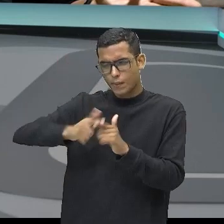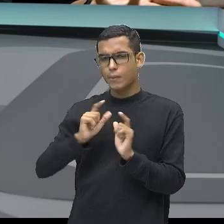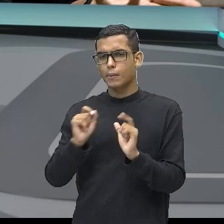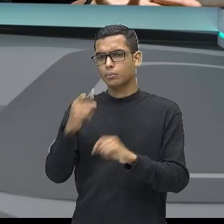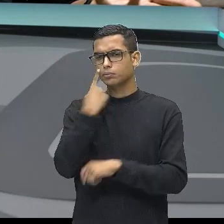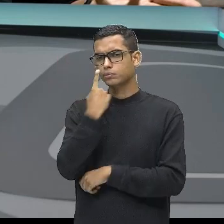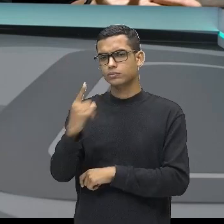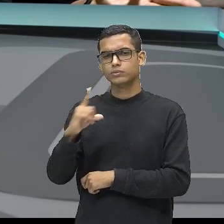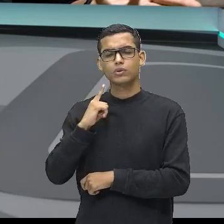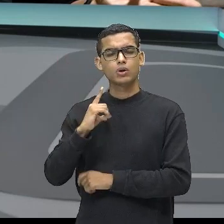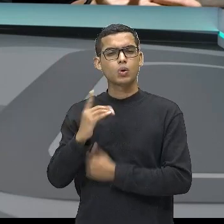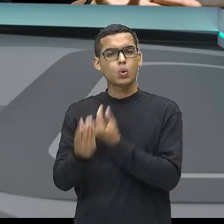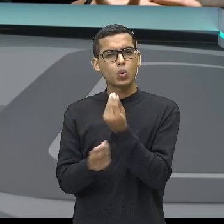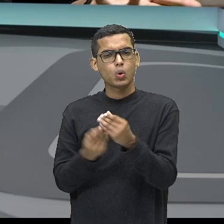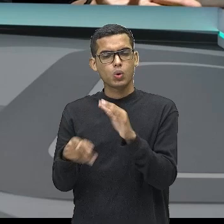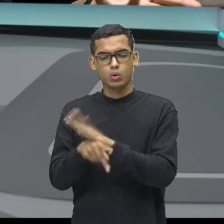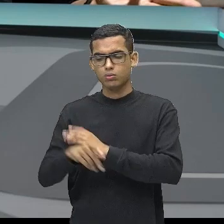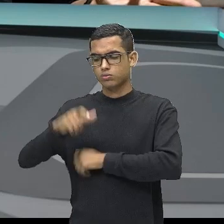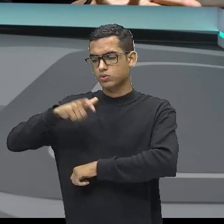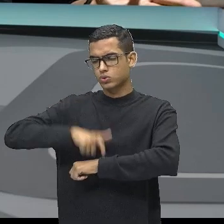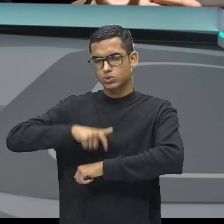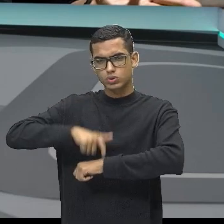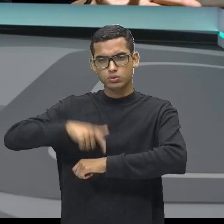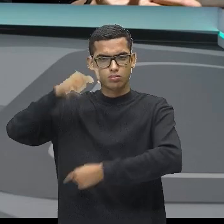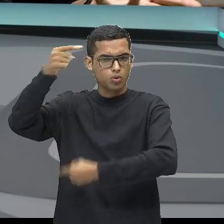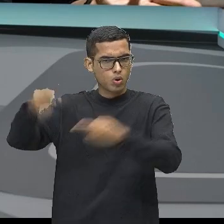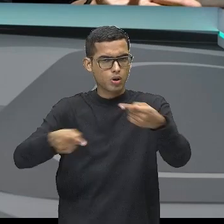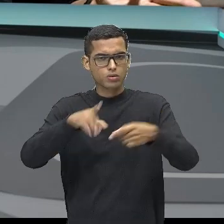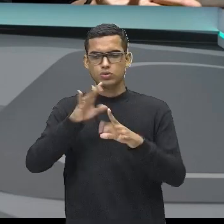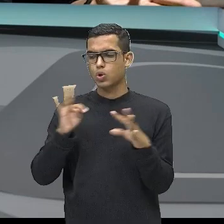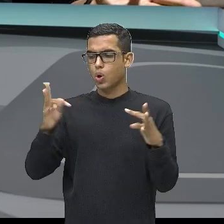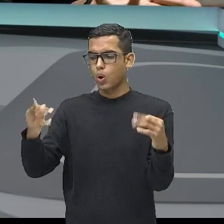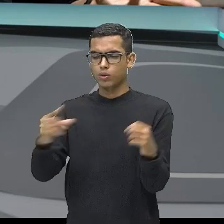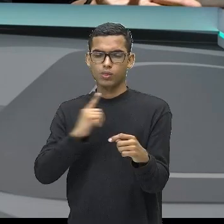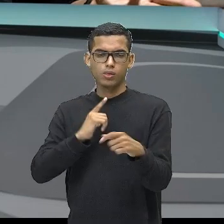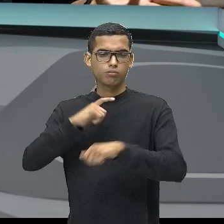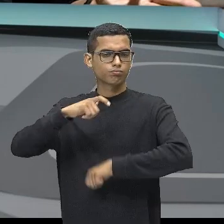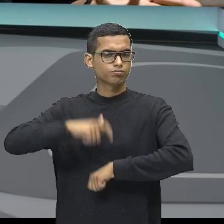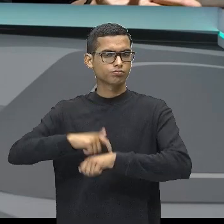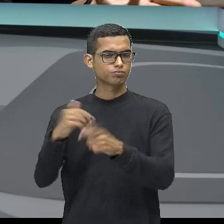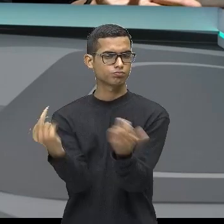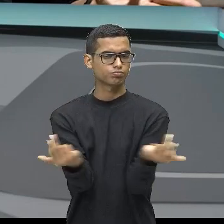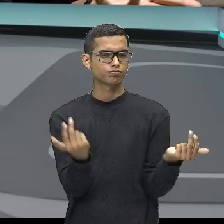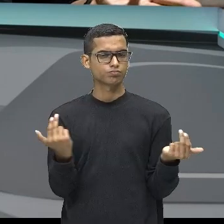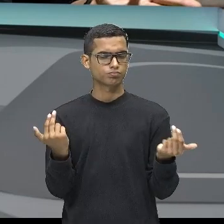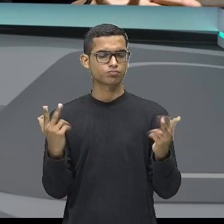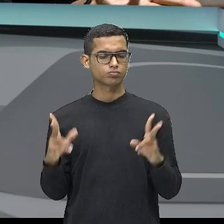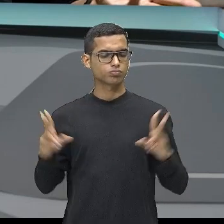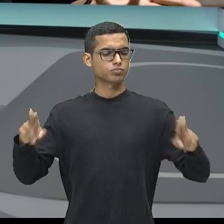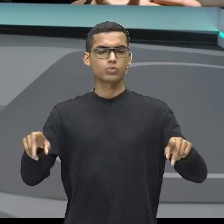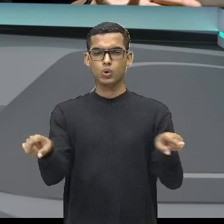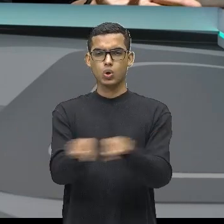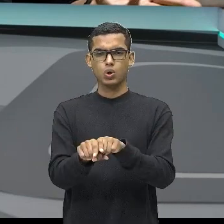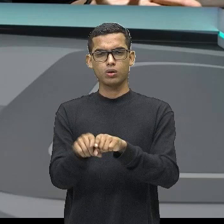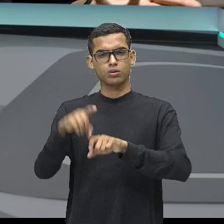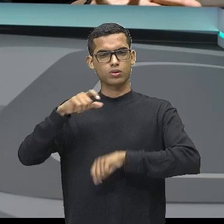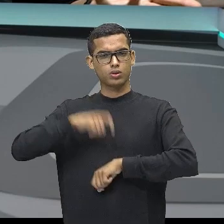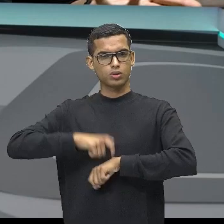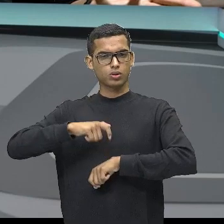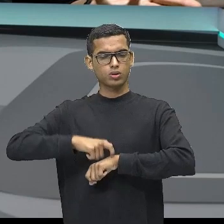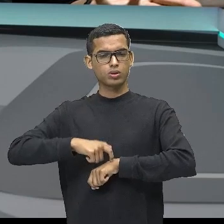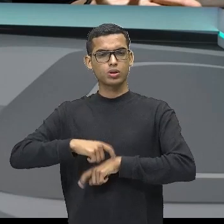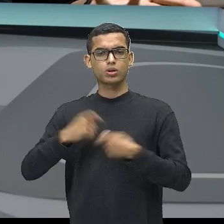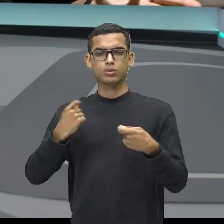Geralmente em um debate se estipula o tempo para que todos tenham igual tempo de fala. E claro, quando se estipula, a gente já sabe, tem